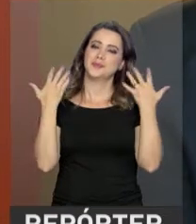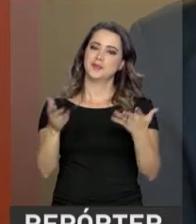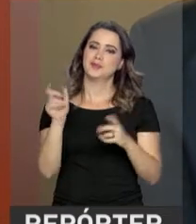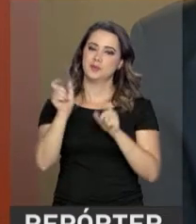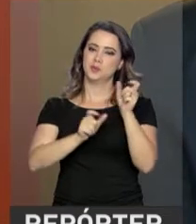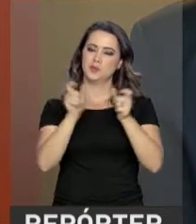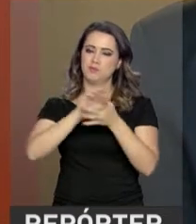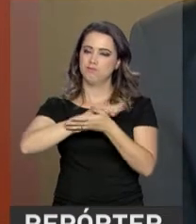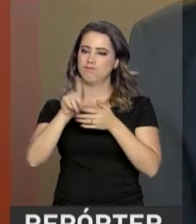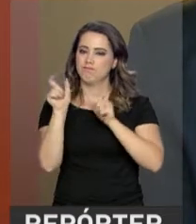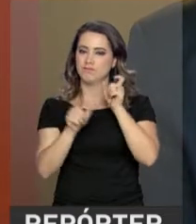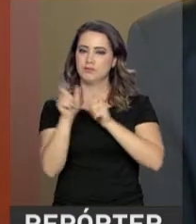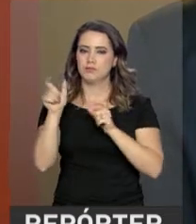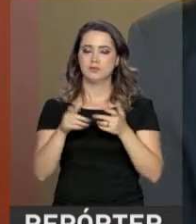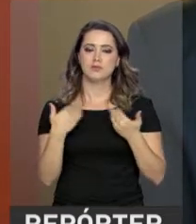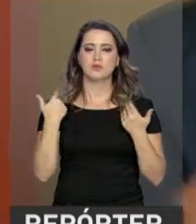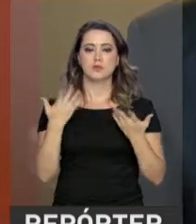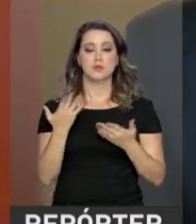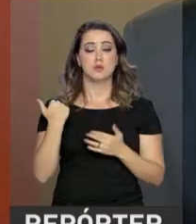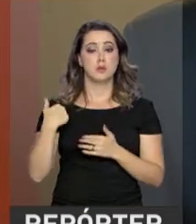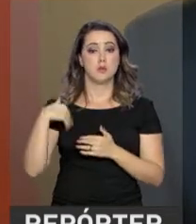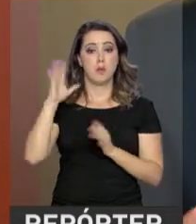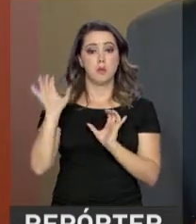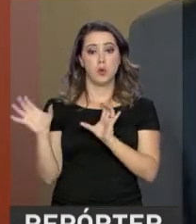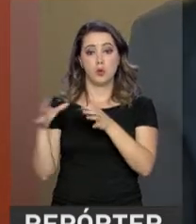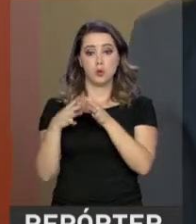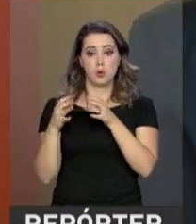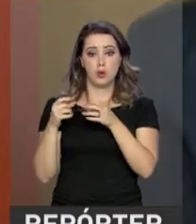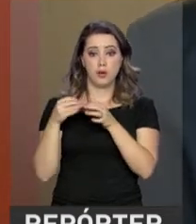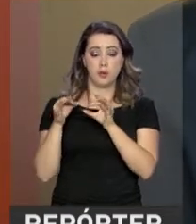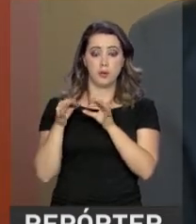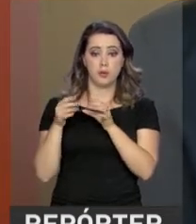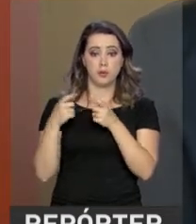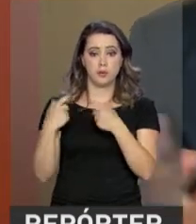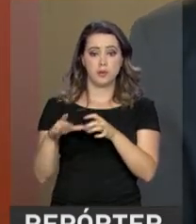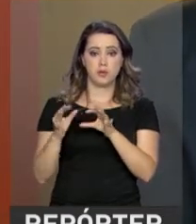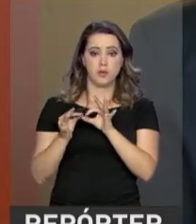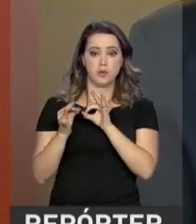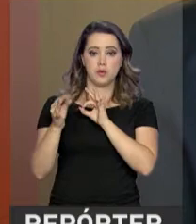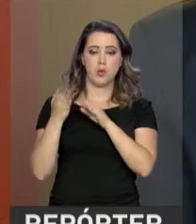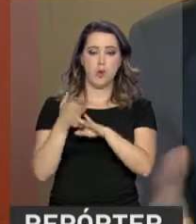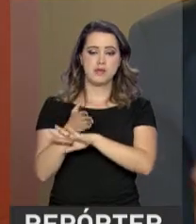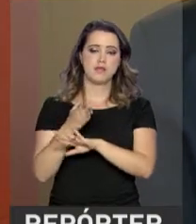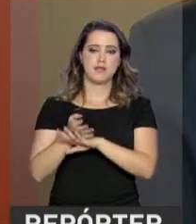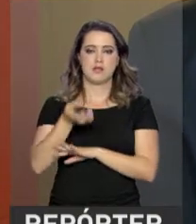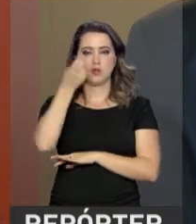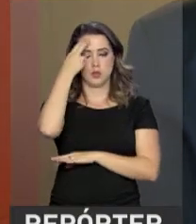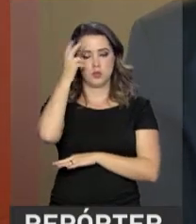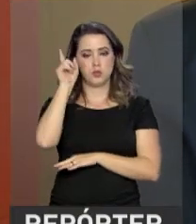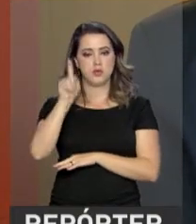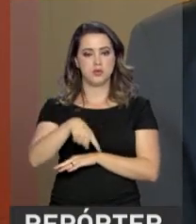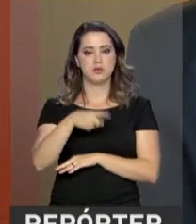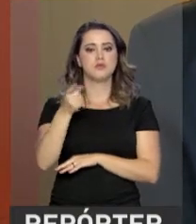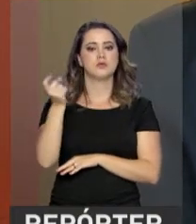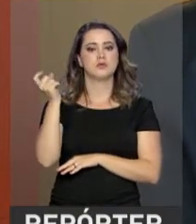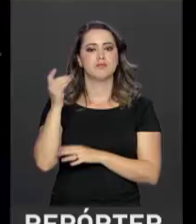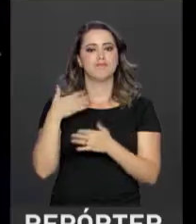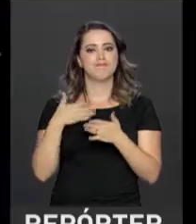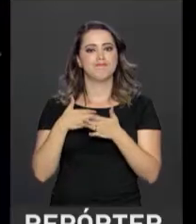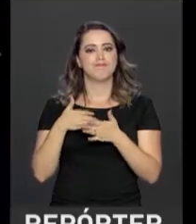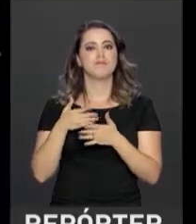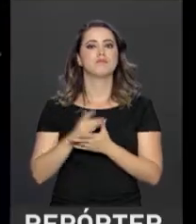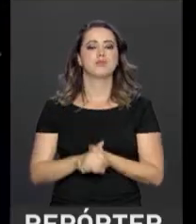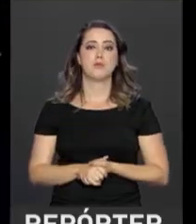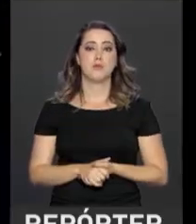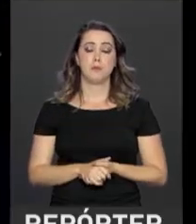muitos brasileiros sobretudo naquelas regiões onde é o acesso à cultura é muito limitado